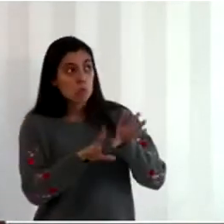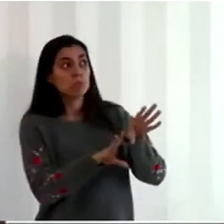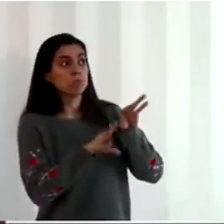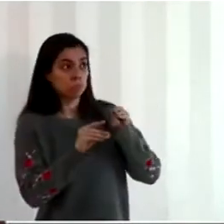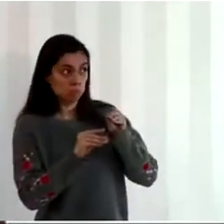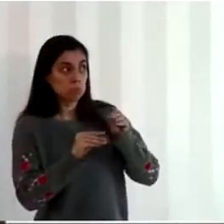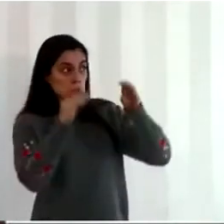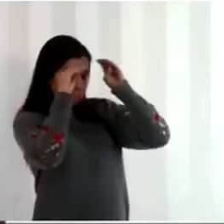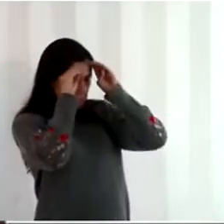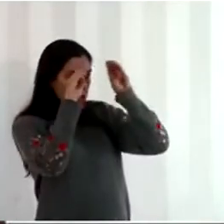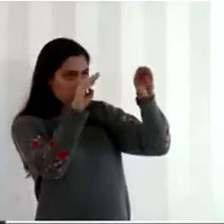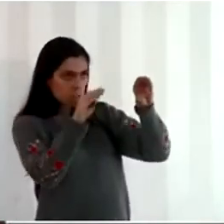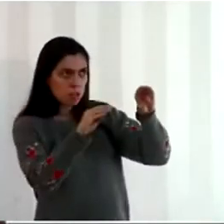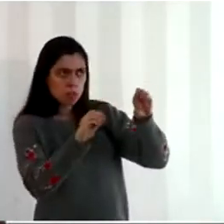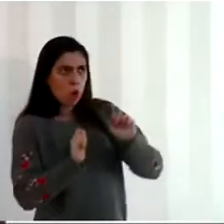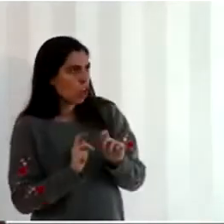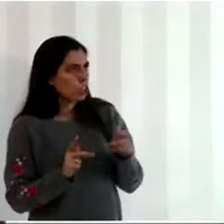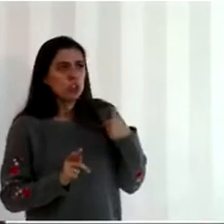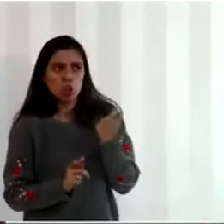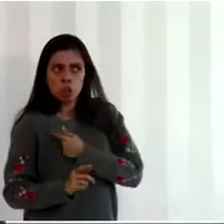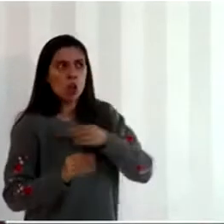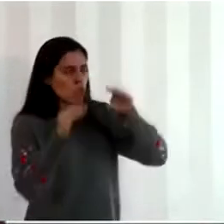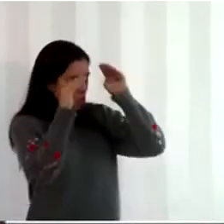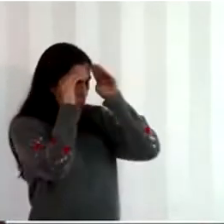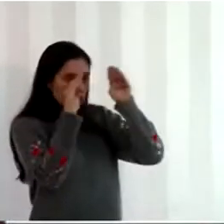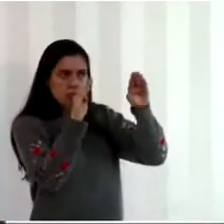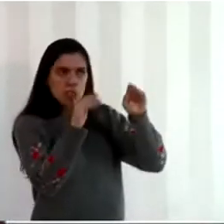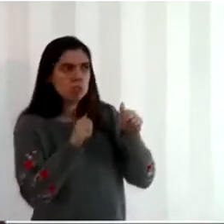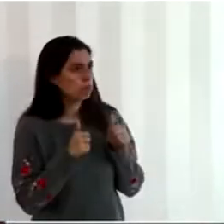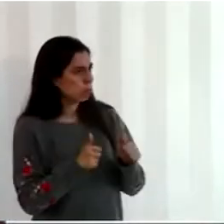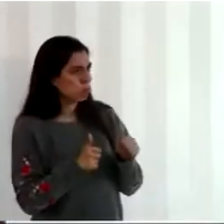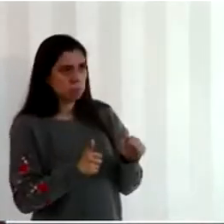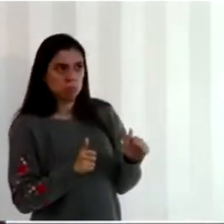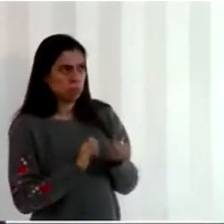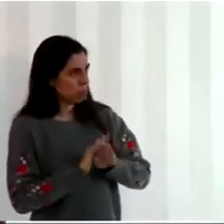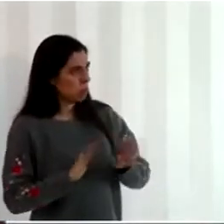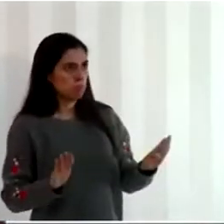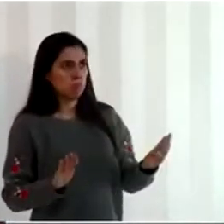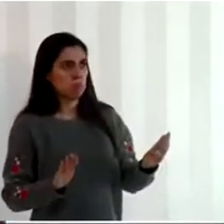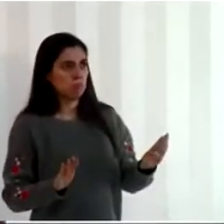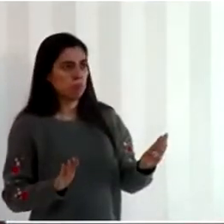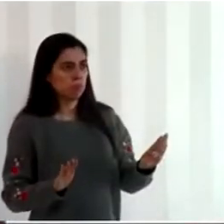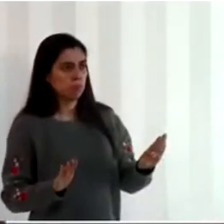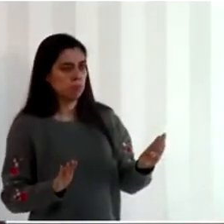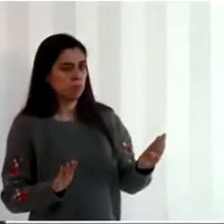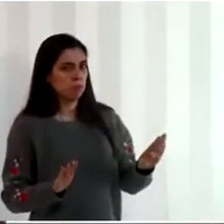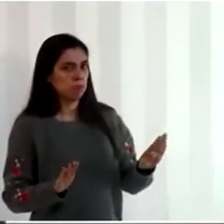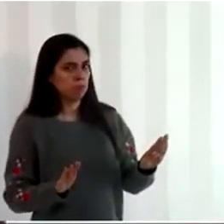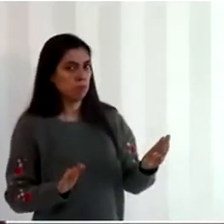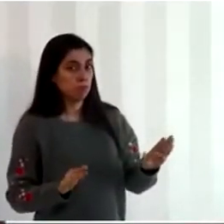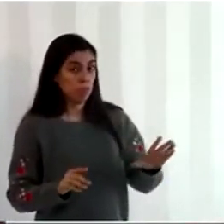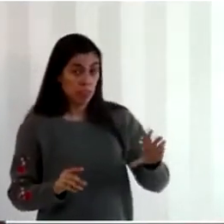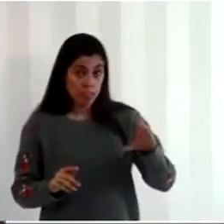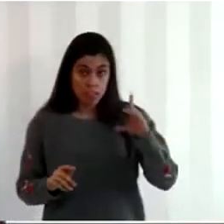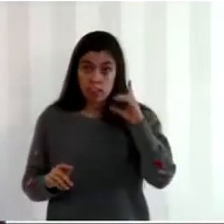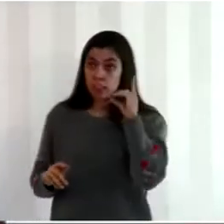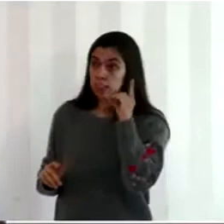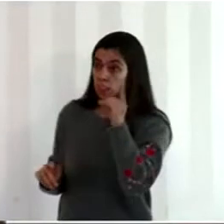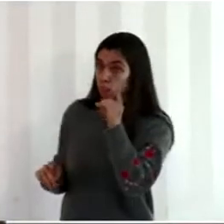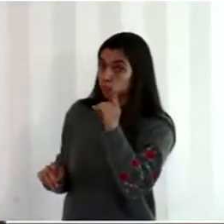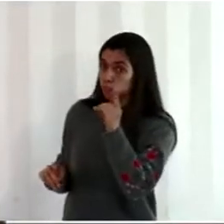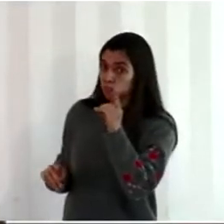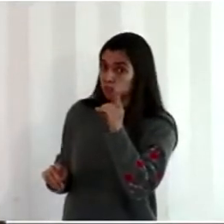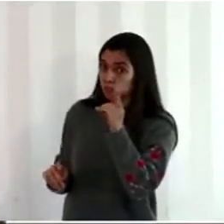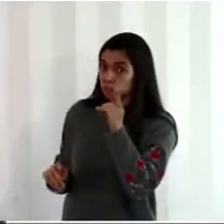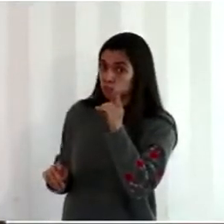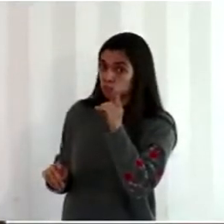diz, considerai, eu vos rogo, desde este dia, então agora ele deixa de falar do que aconteceu no